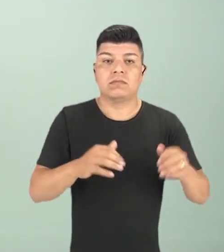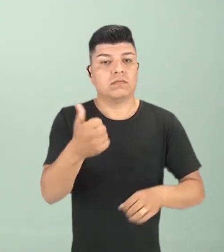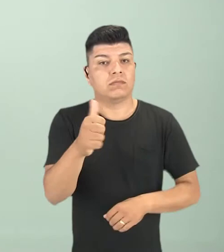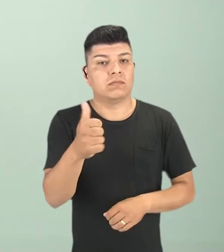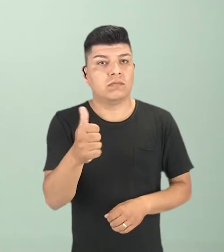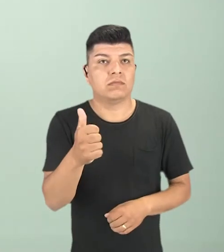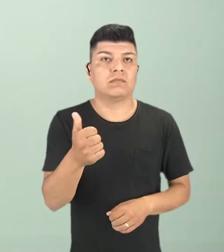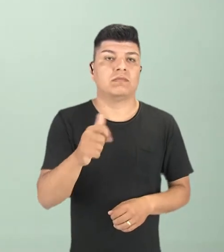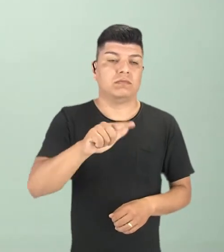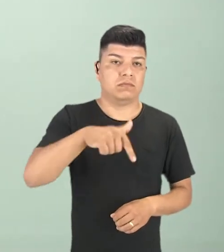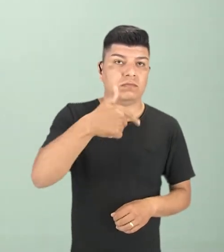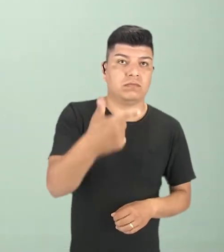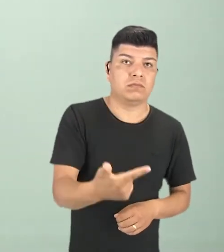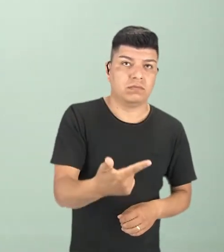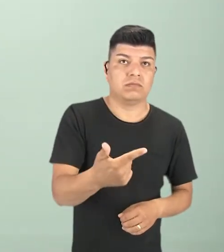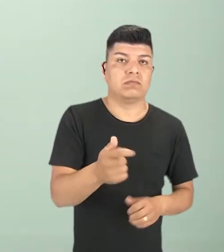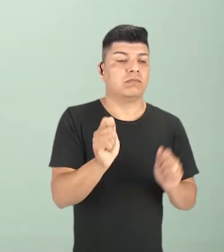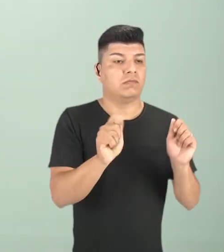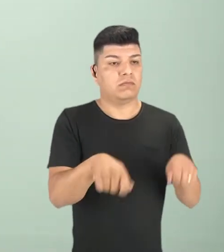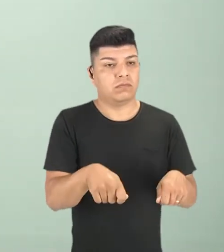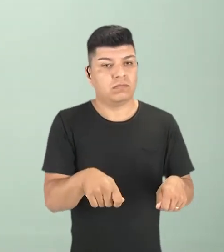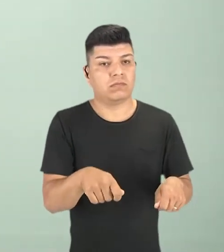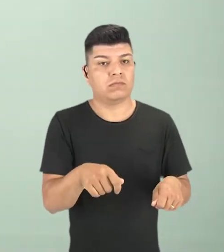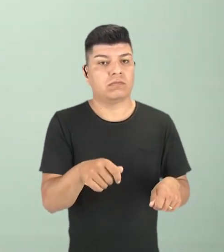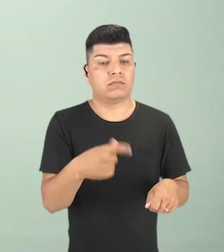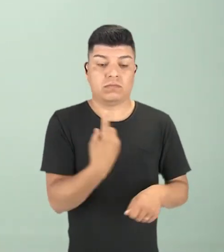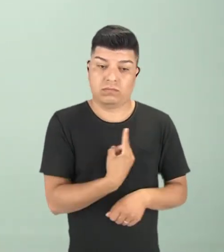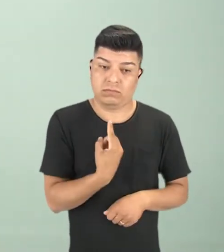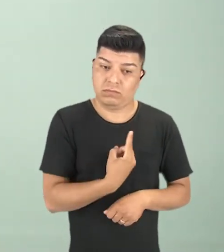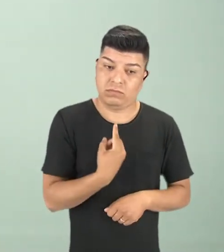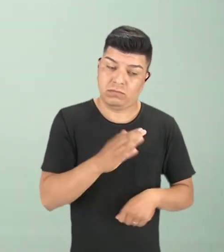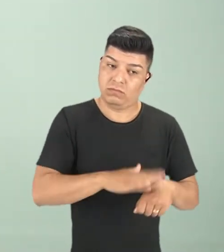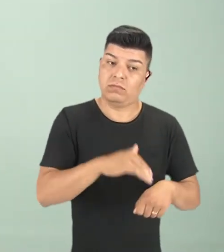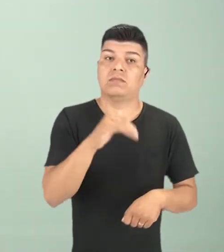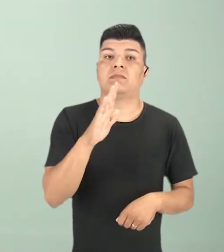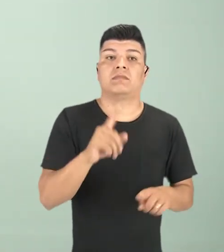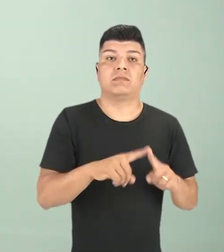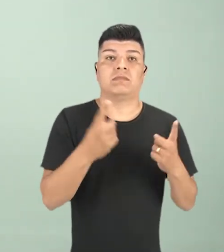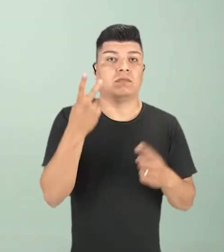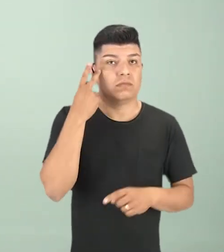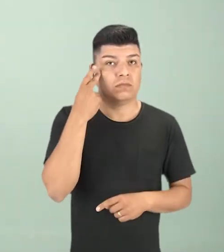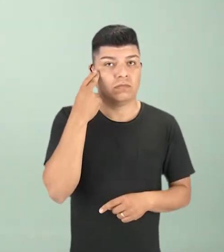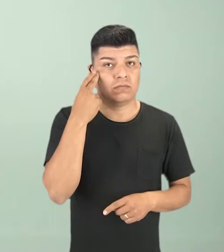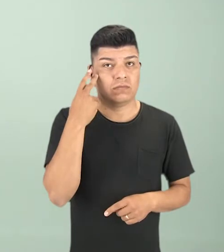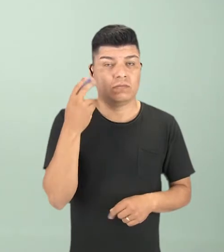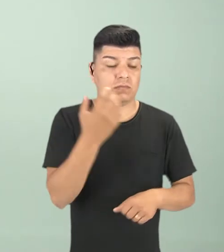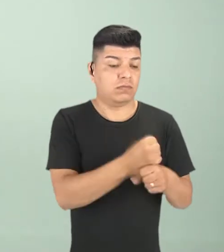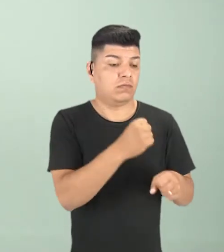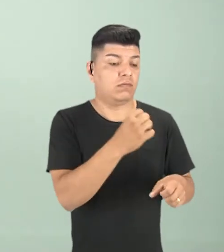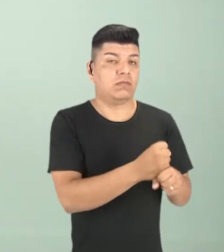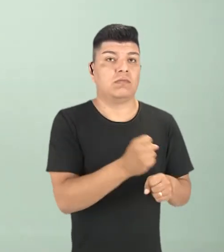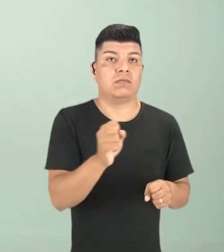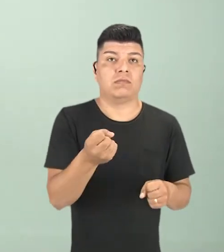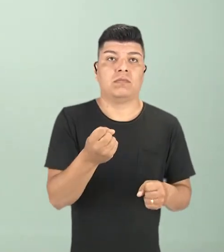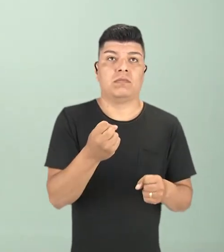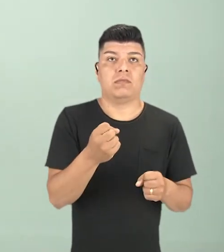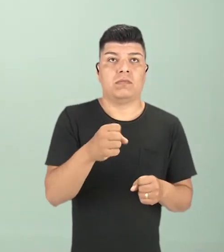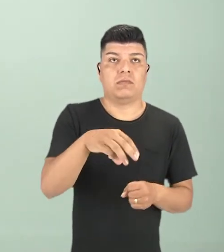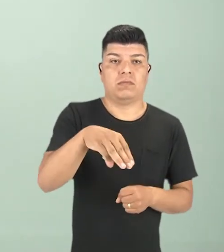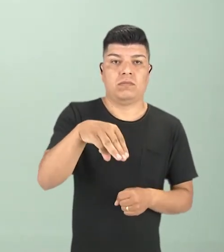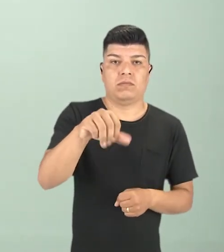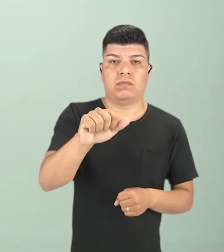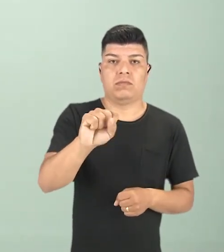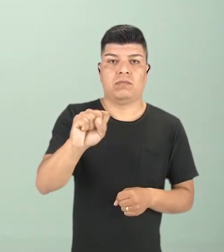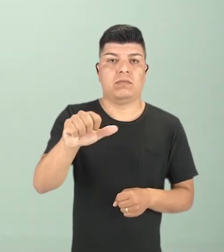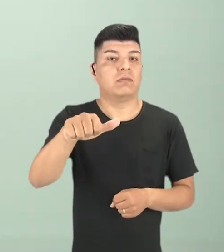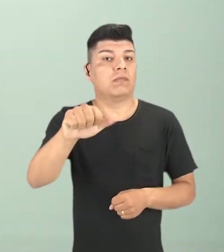de outras formas que possam ser mais individualizados. Mas o mais comum a gente calcular é o índice de massa corporal. Como é que